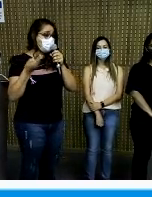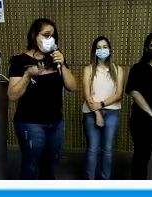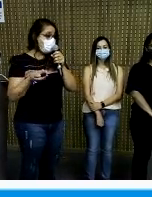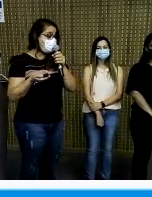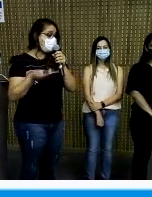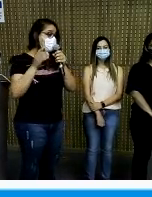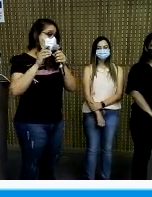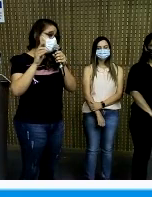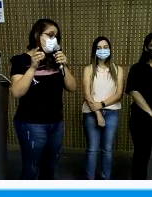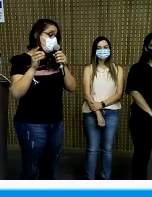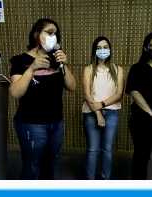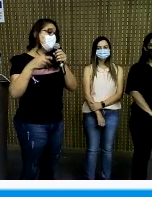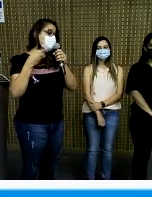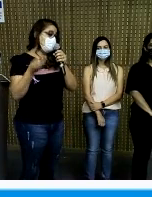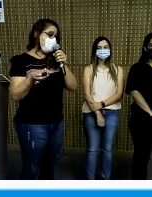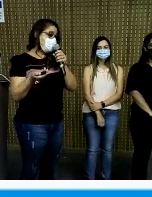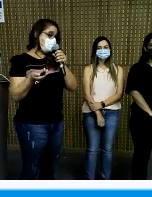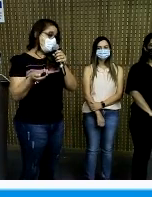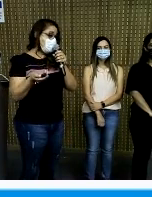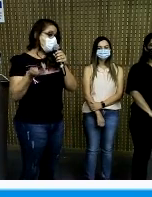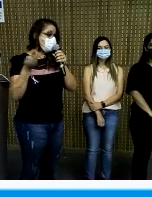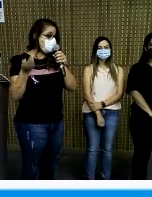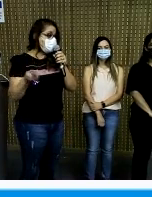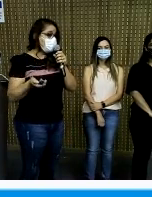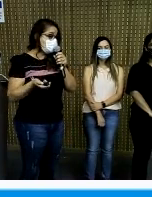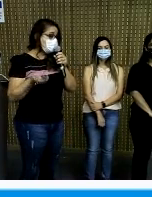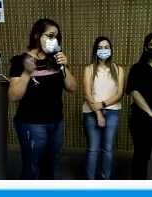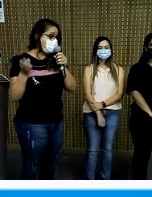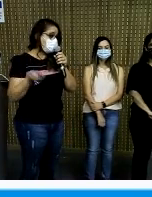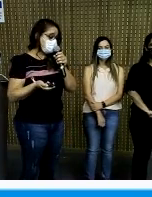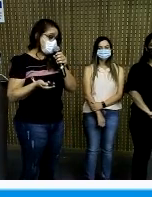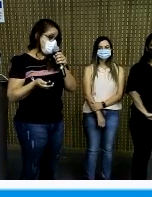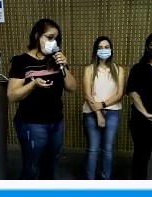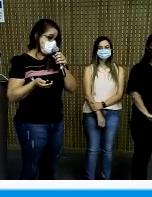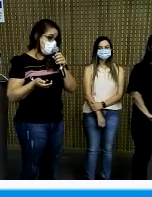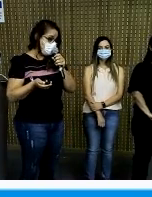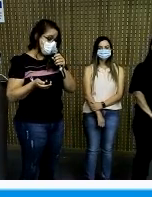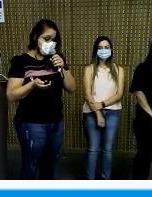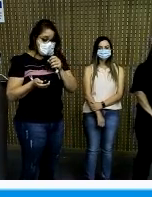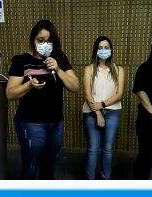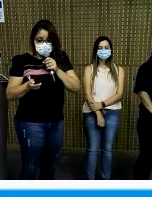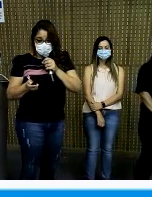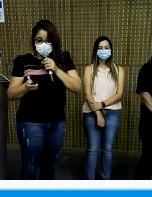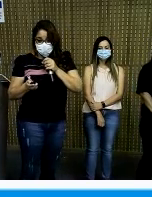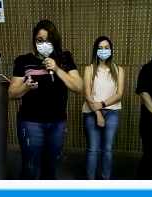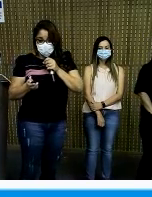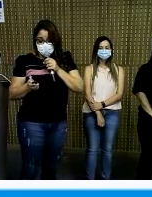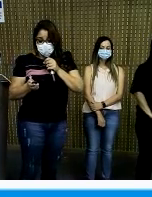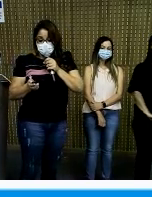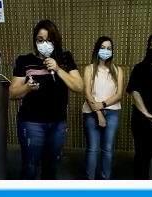que é bastante aberta, e ali mesmo seria feita a testagem, inclusive a consulta também numa sala mais isolada.